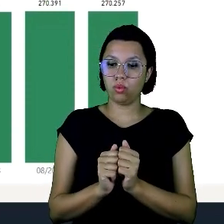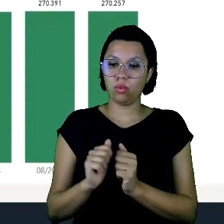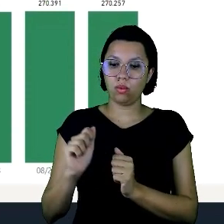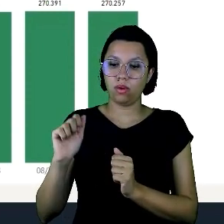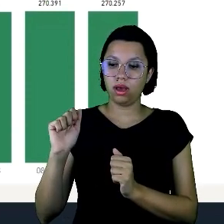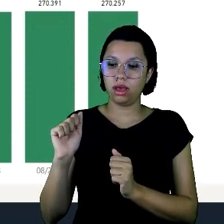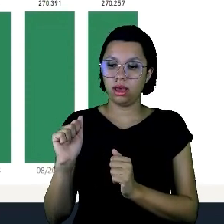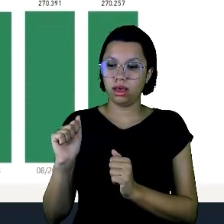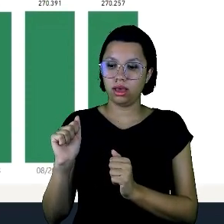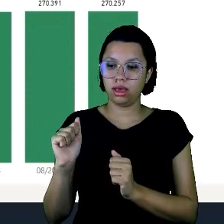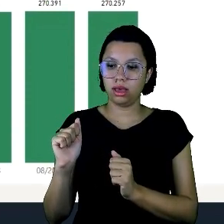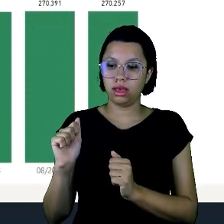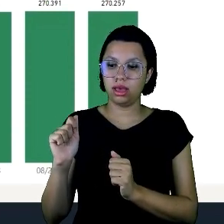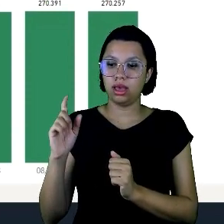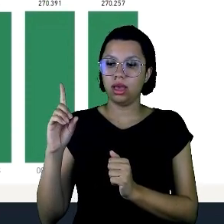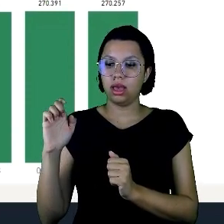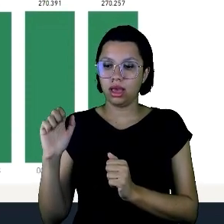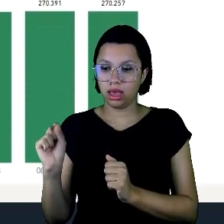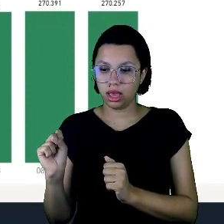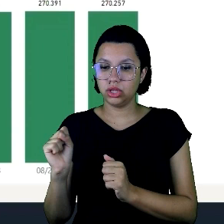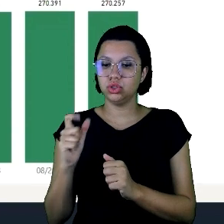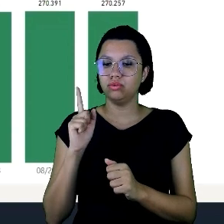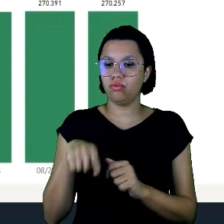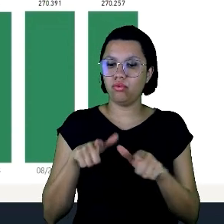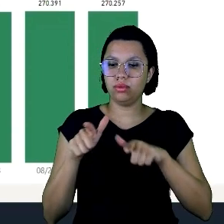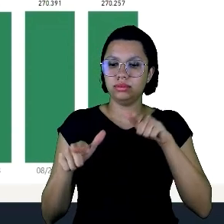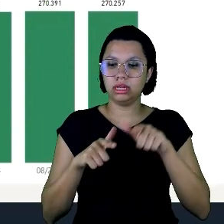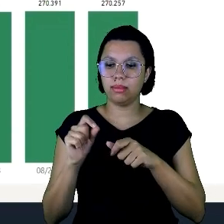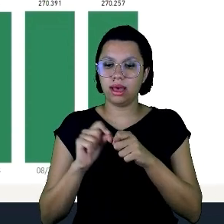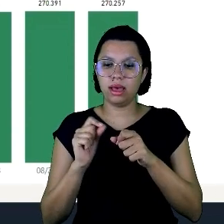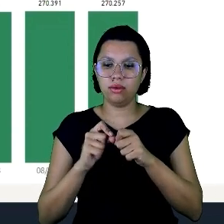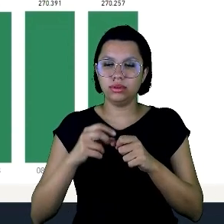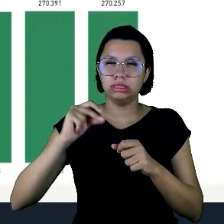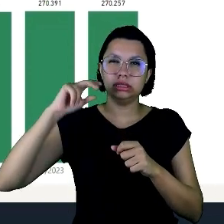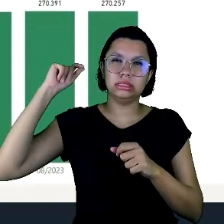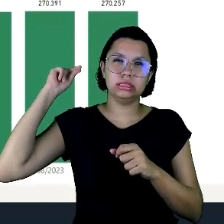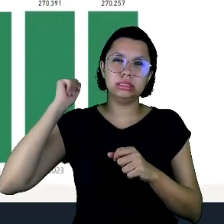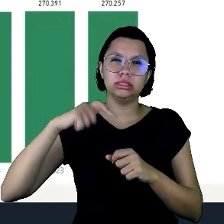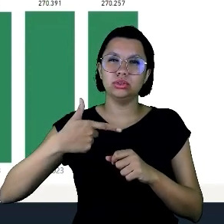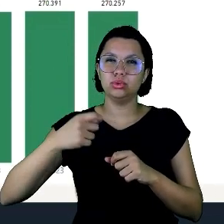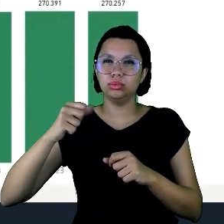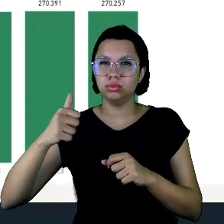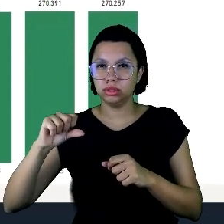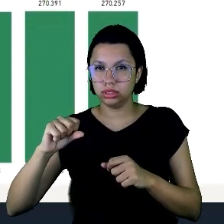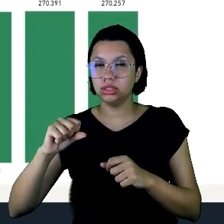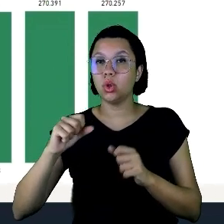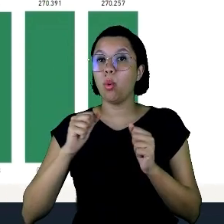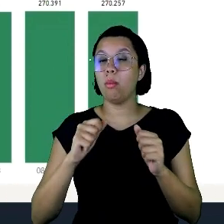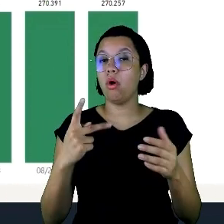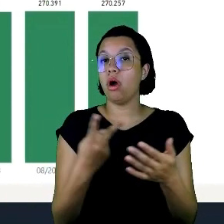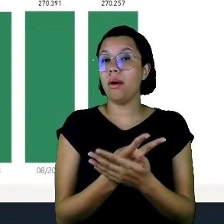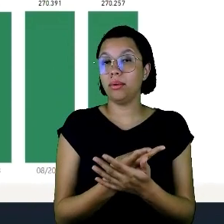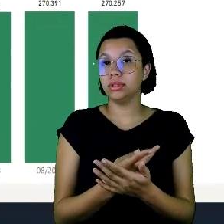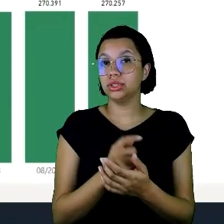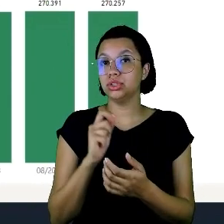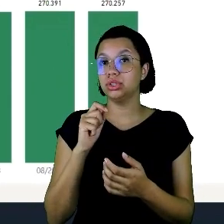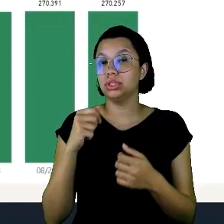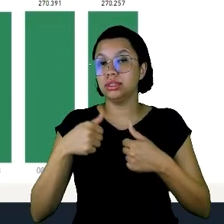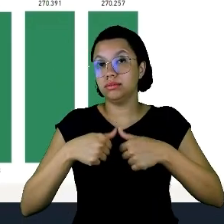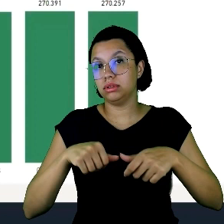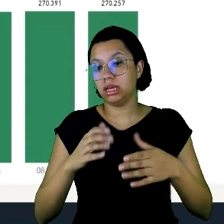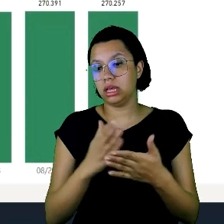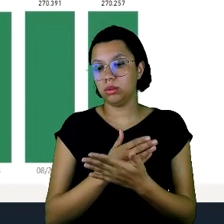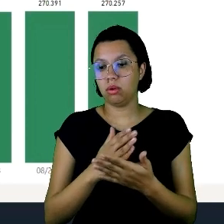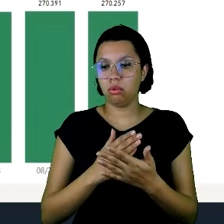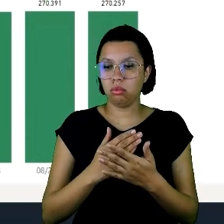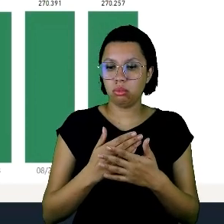a AGES. Então, foi um trabalho que nós fizemos lá em 2019, e se pode acontecer